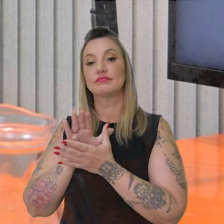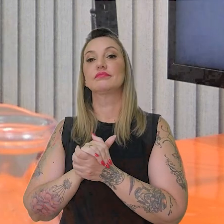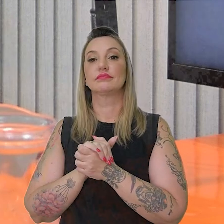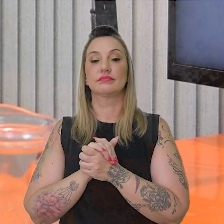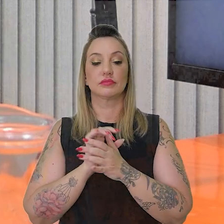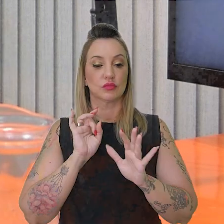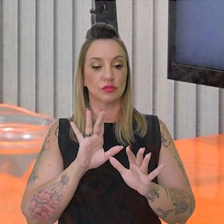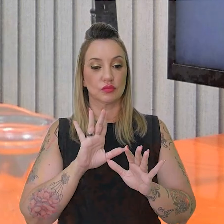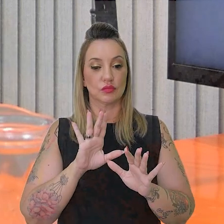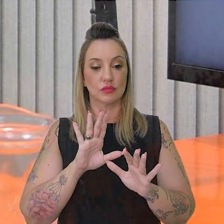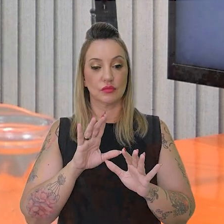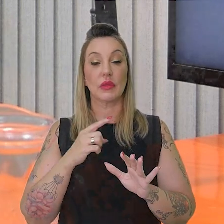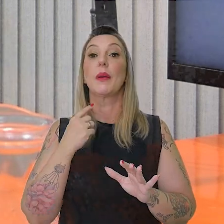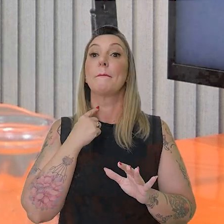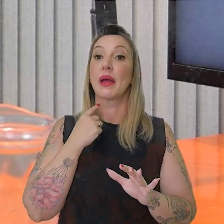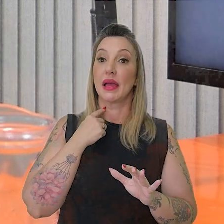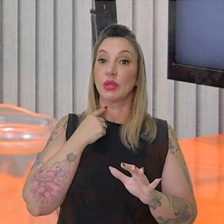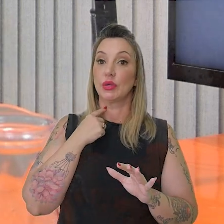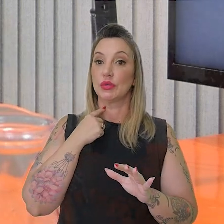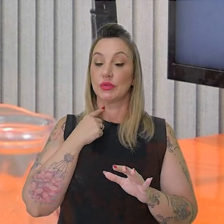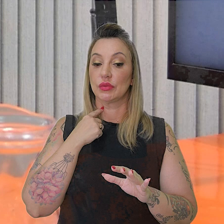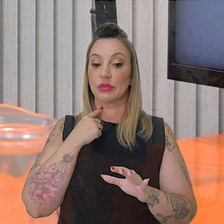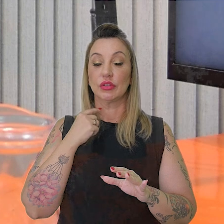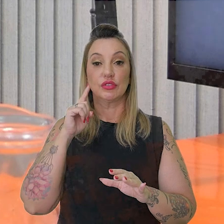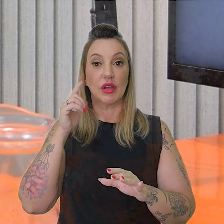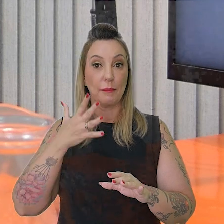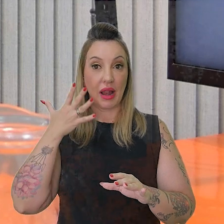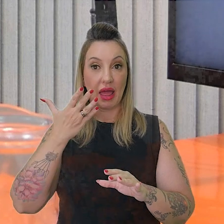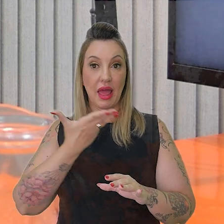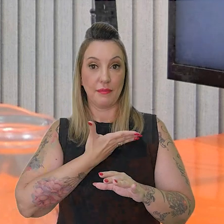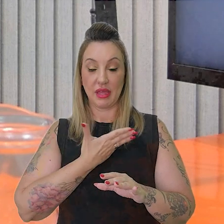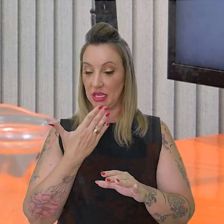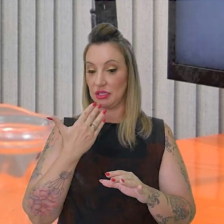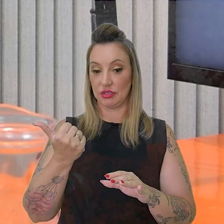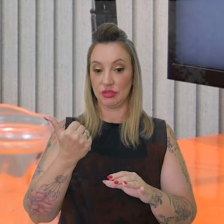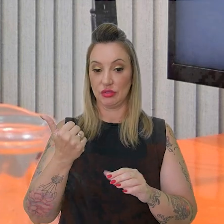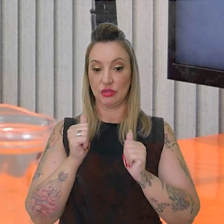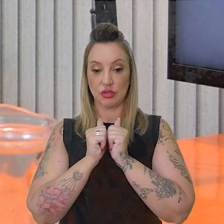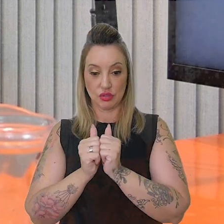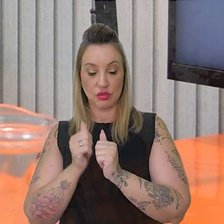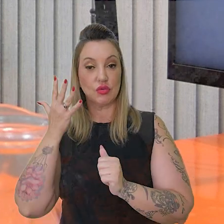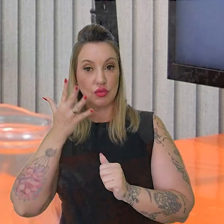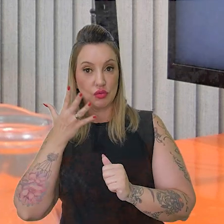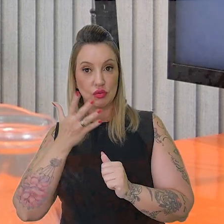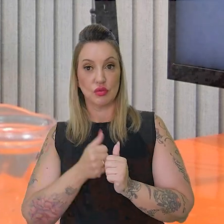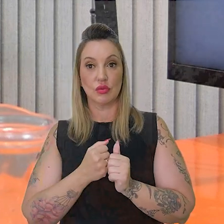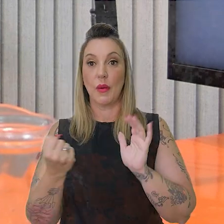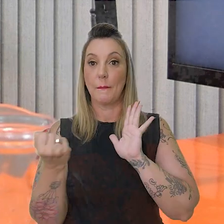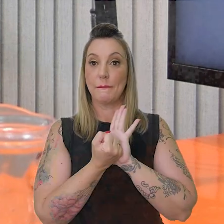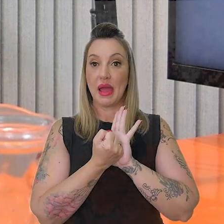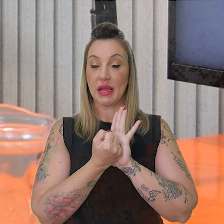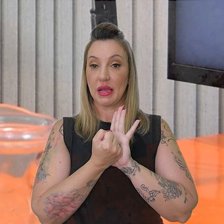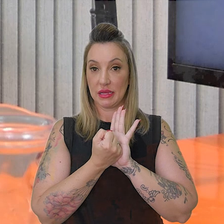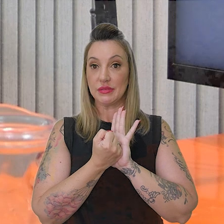levando só em aí em maio que também desse dia da palestra minha amiga me chamou para est com ela numa palestra